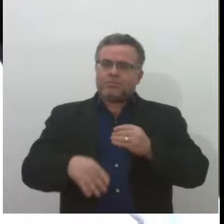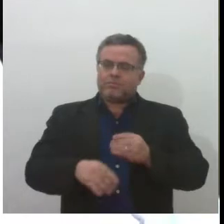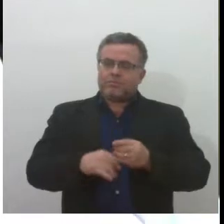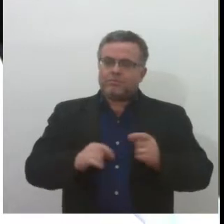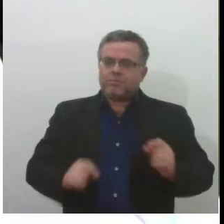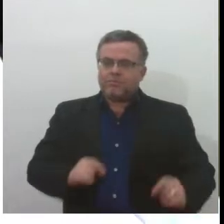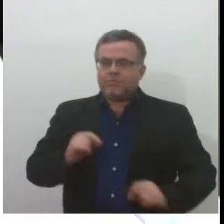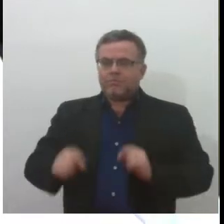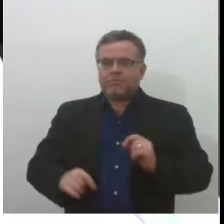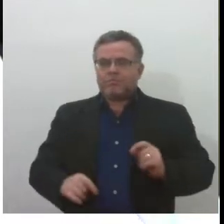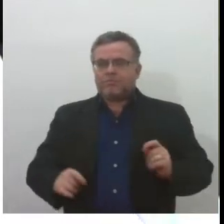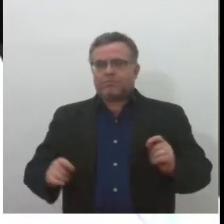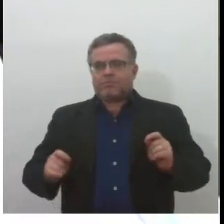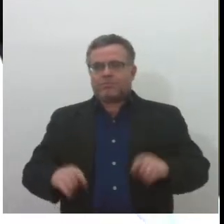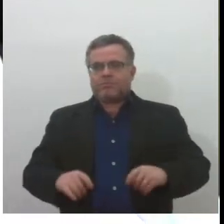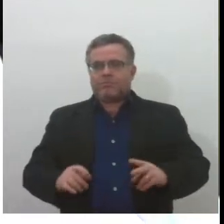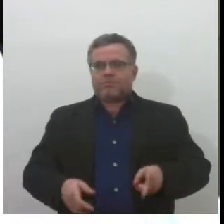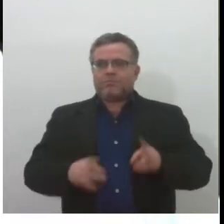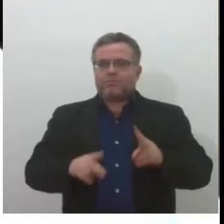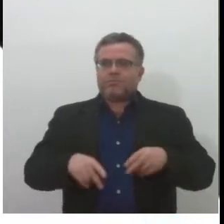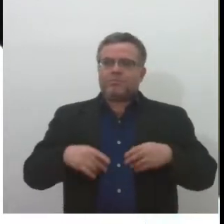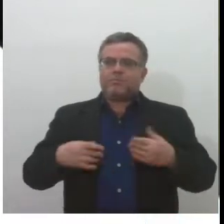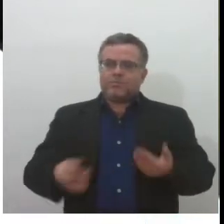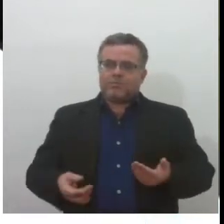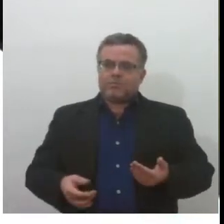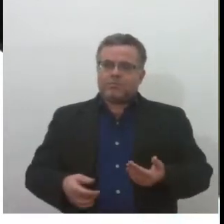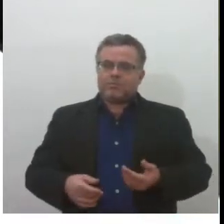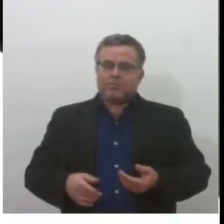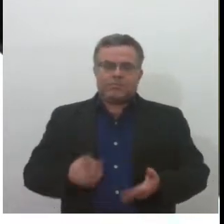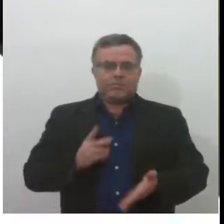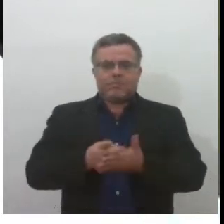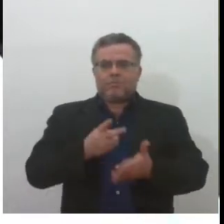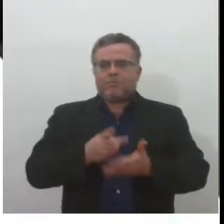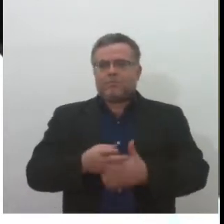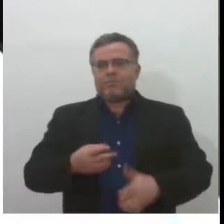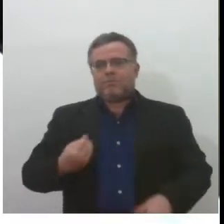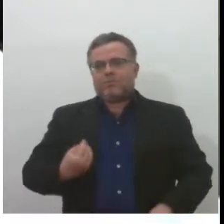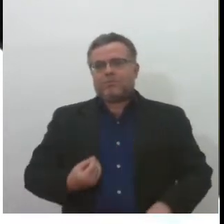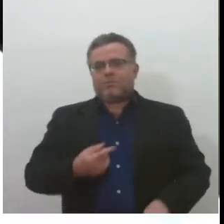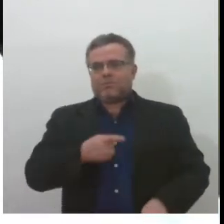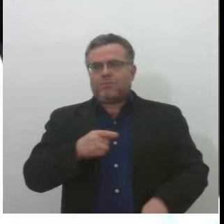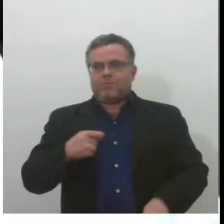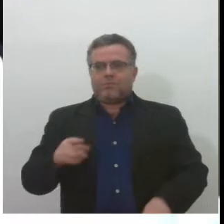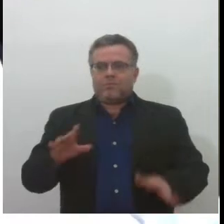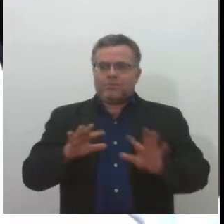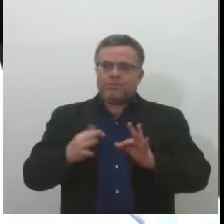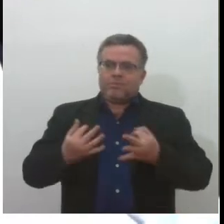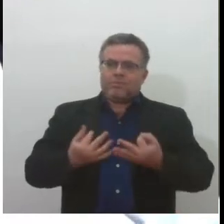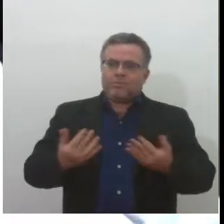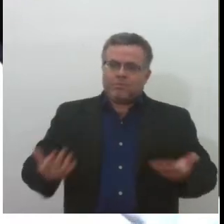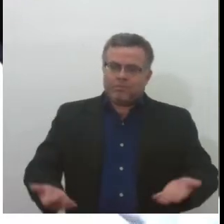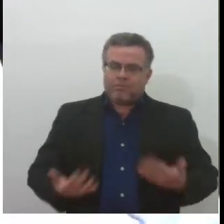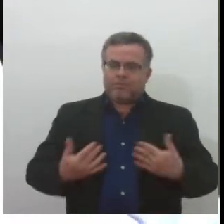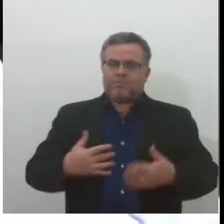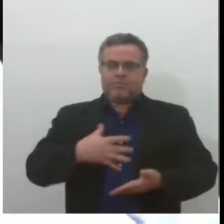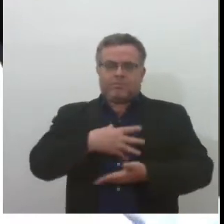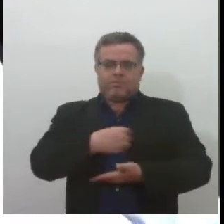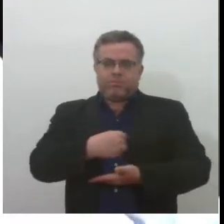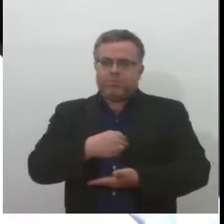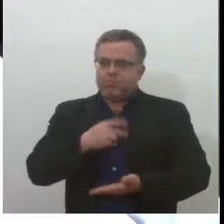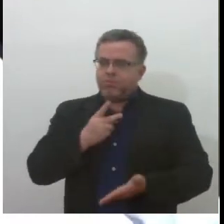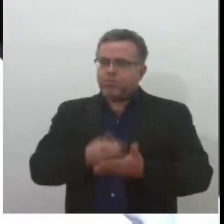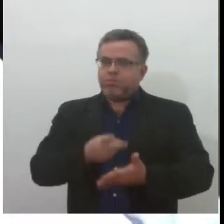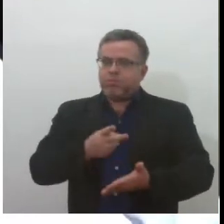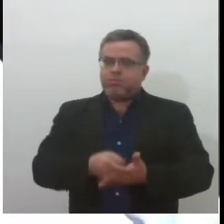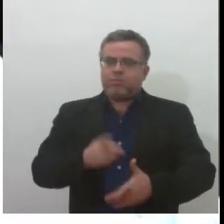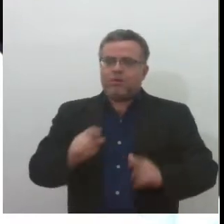seja uma algo corriqueiro na vida de as famílias amamentação como sendo uma fonte